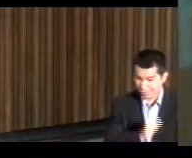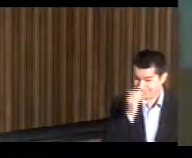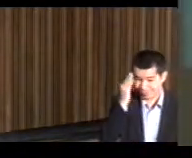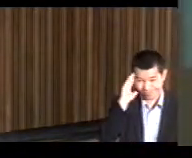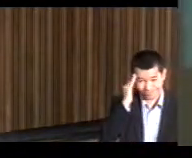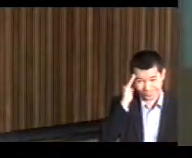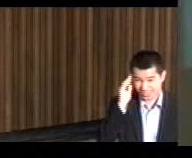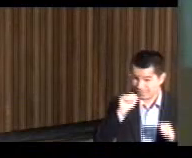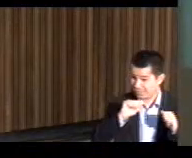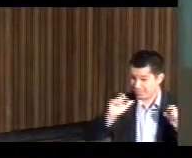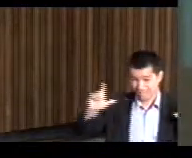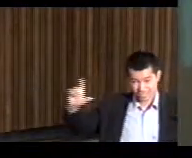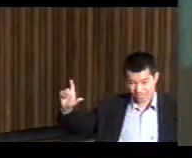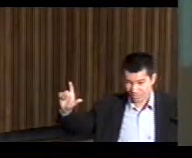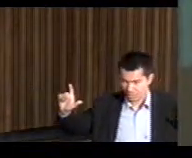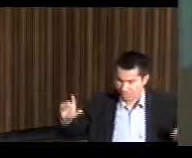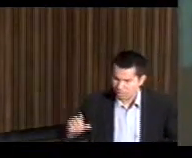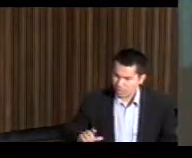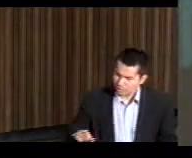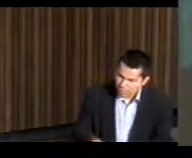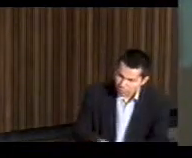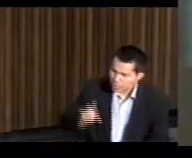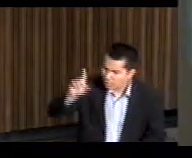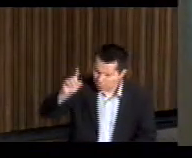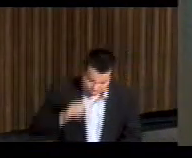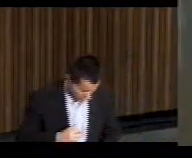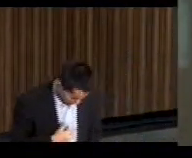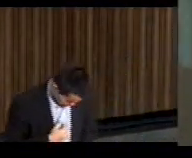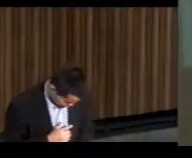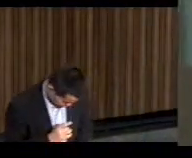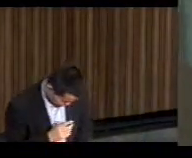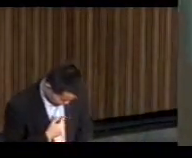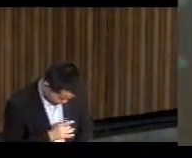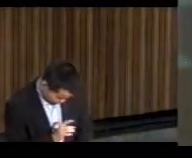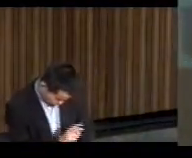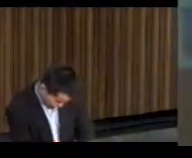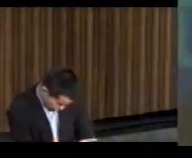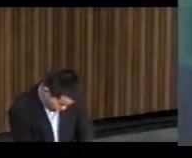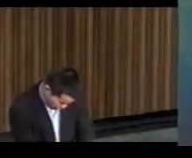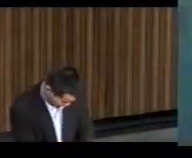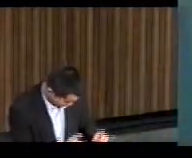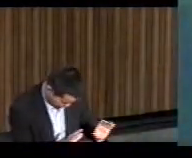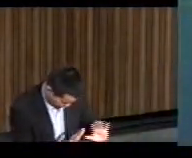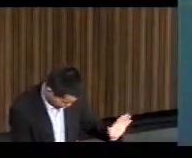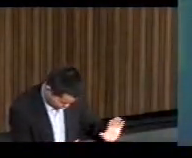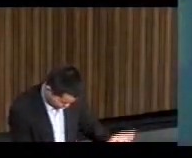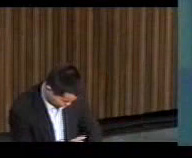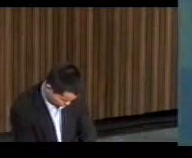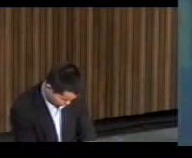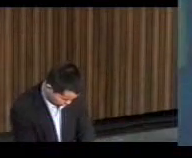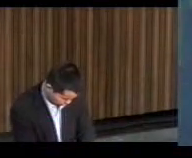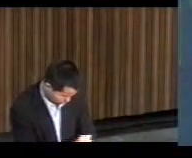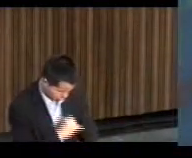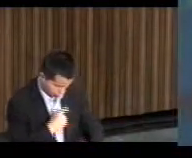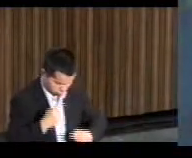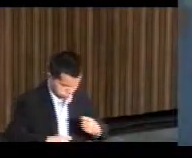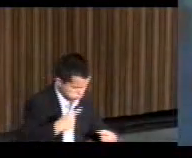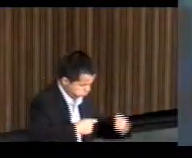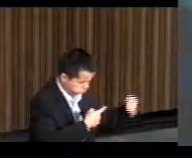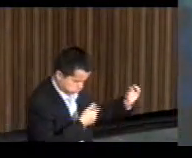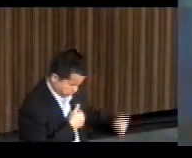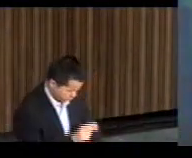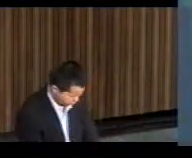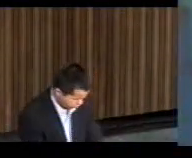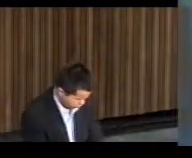o Deus que é o seu escudo em meio à ameaça de uma guerra, eu